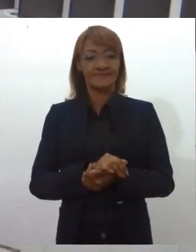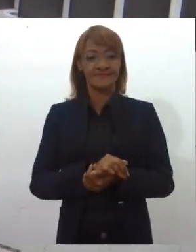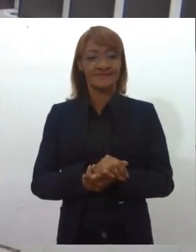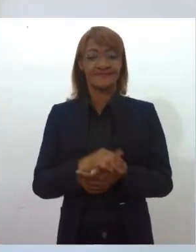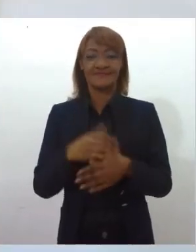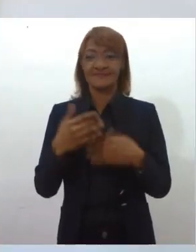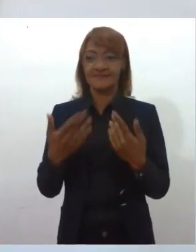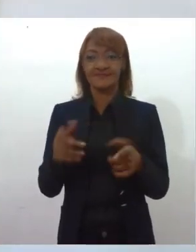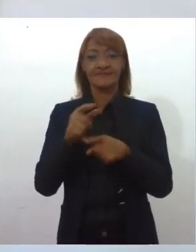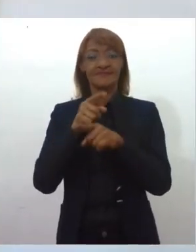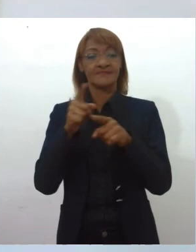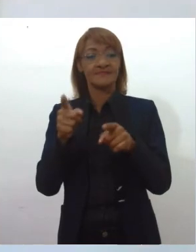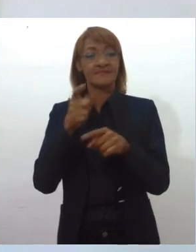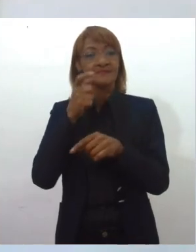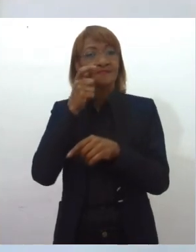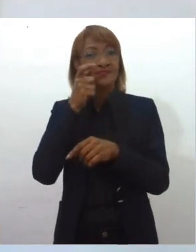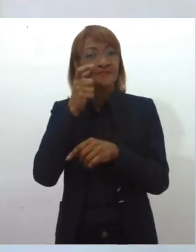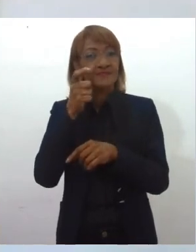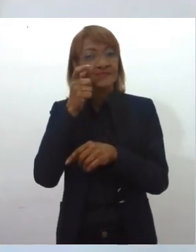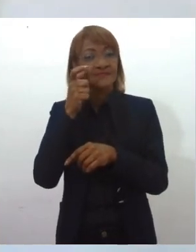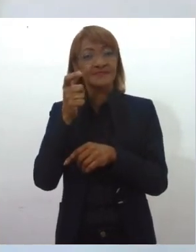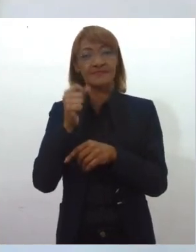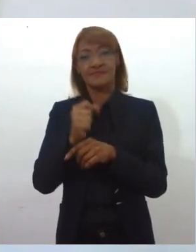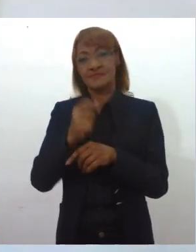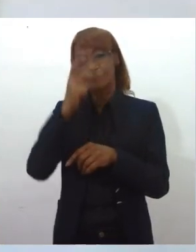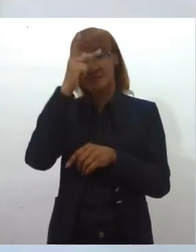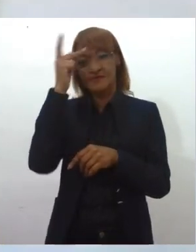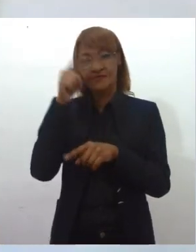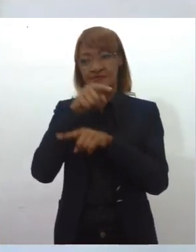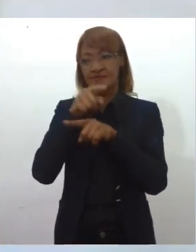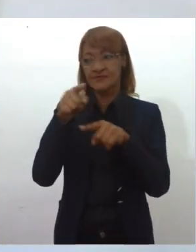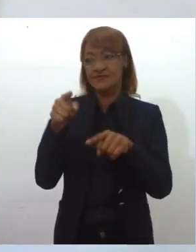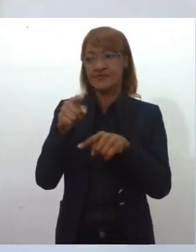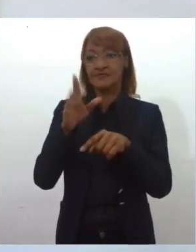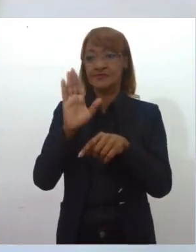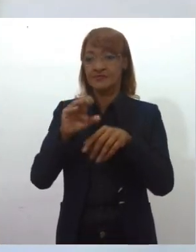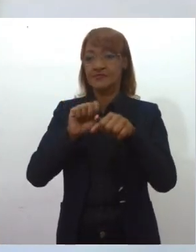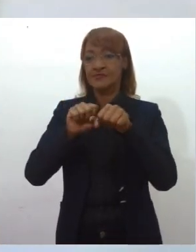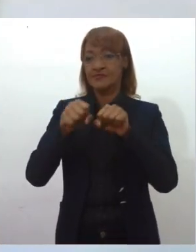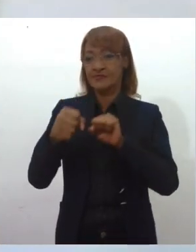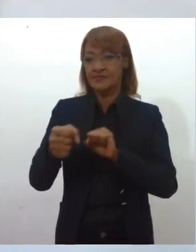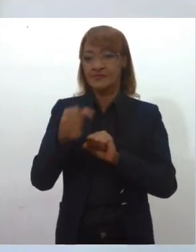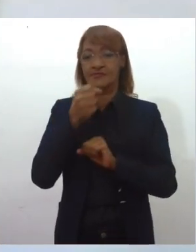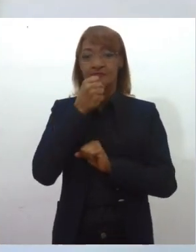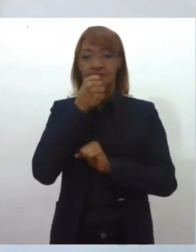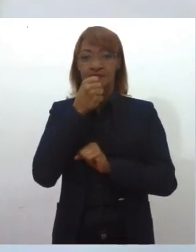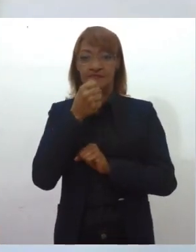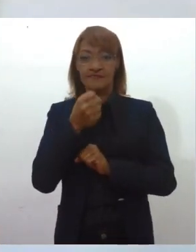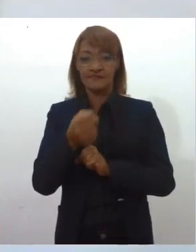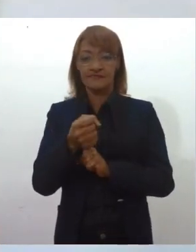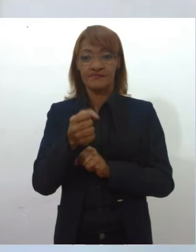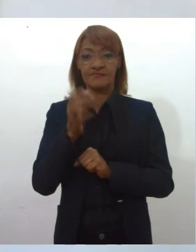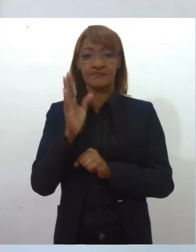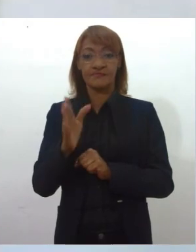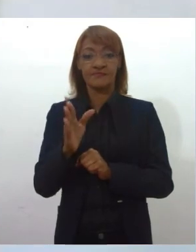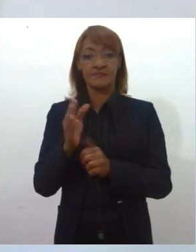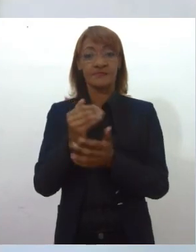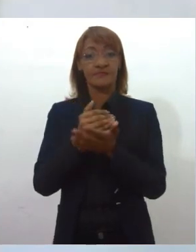Então, quem tiver interesse em participar, pessoal formado em jornalismo com, né, a conclusão do curso a partir